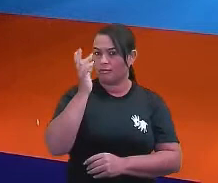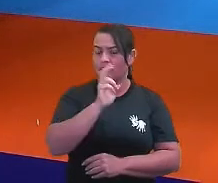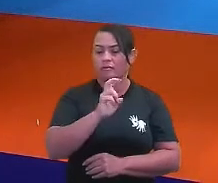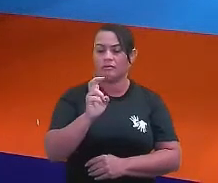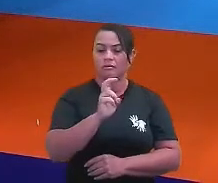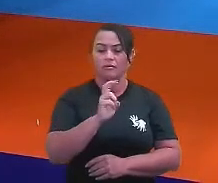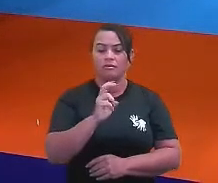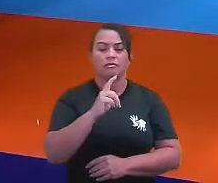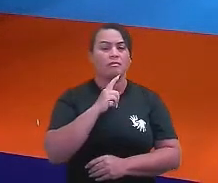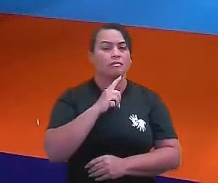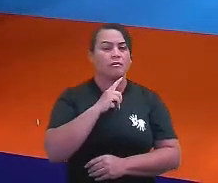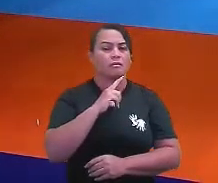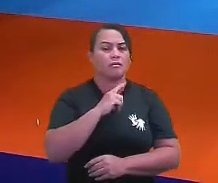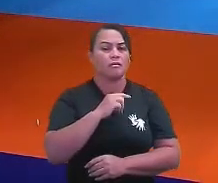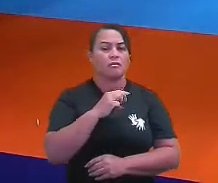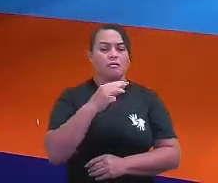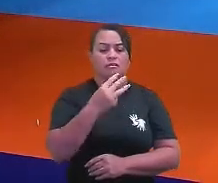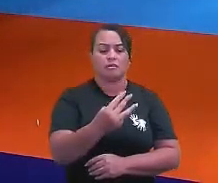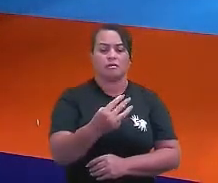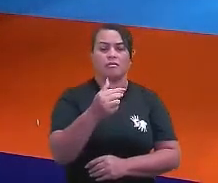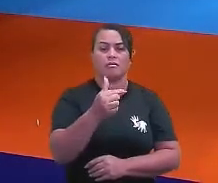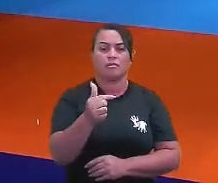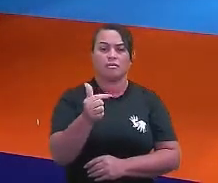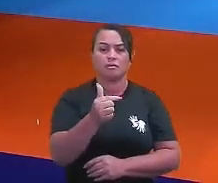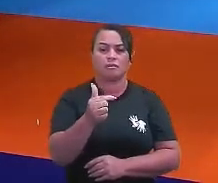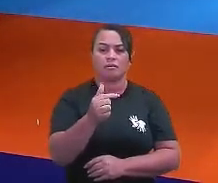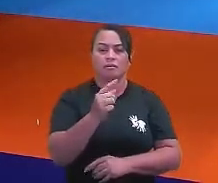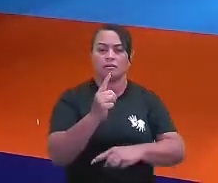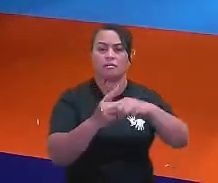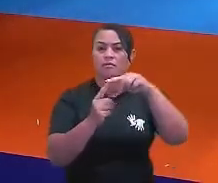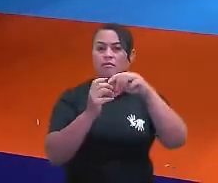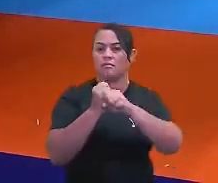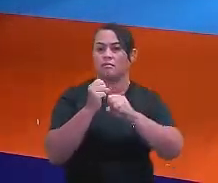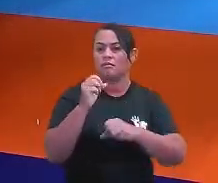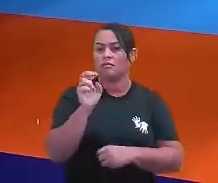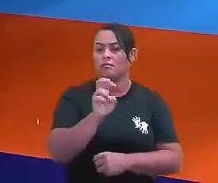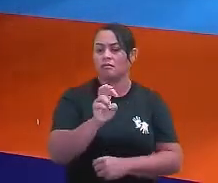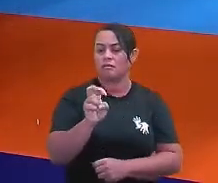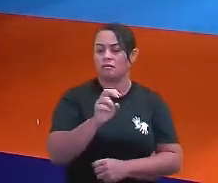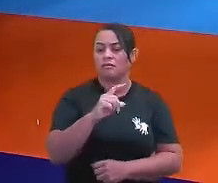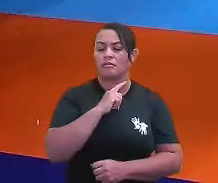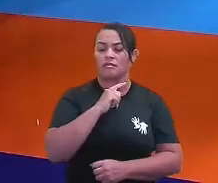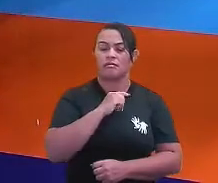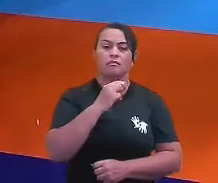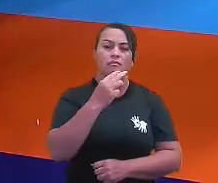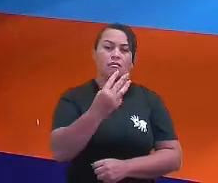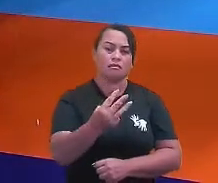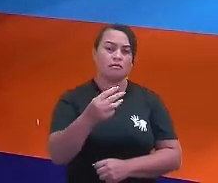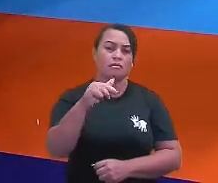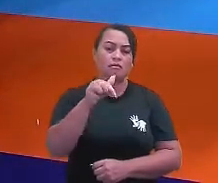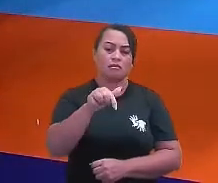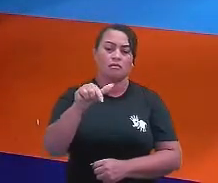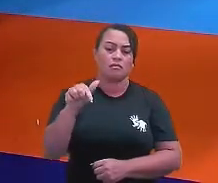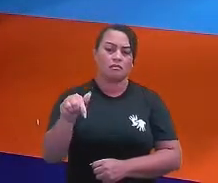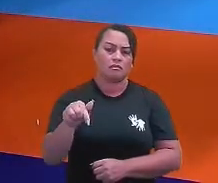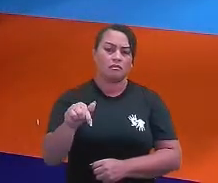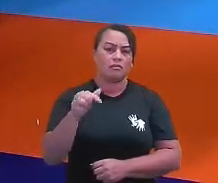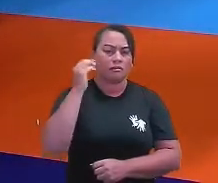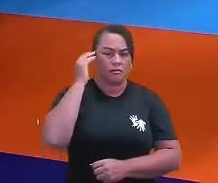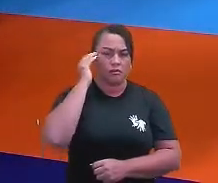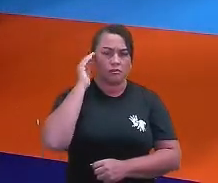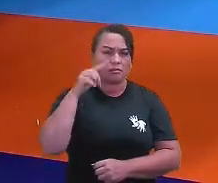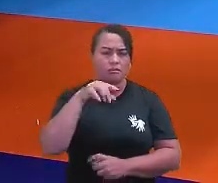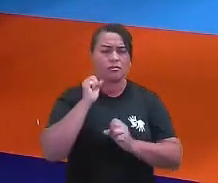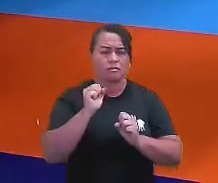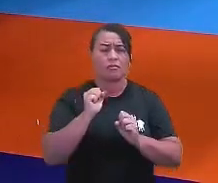Se eu fiquei com 322 mais 55, eu tenho quem? 377. Vejam que vocês podem